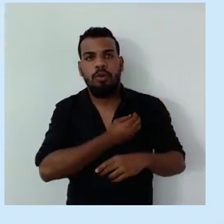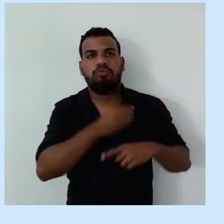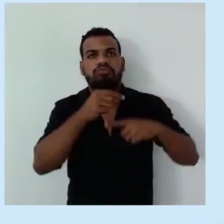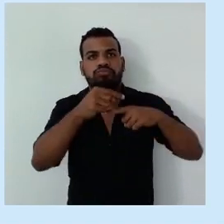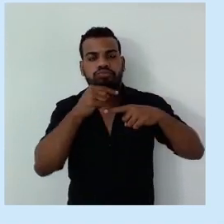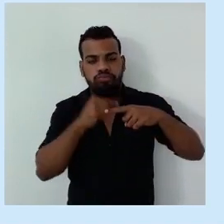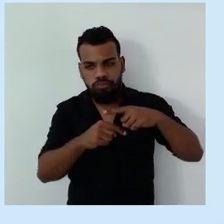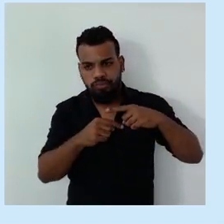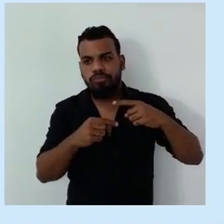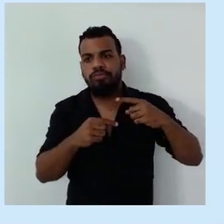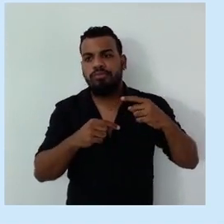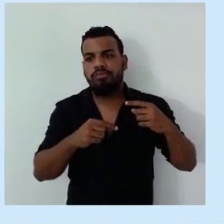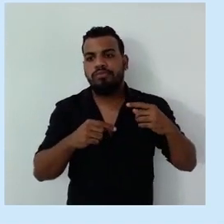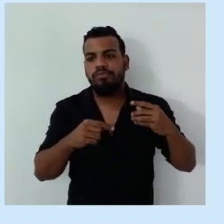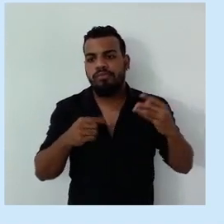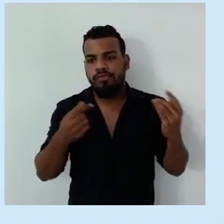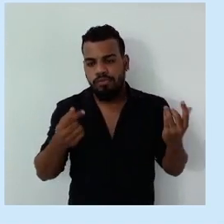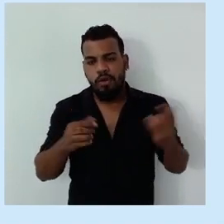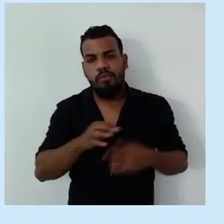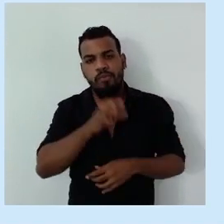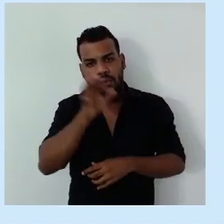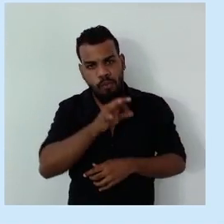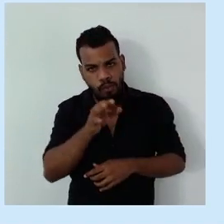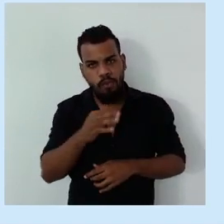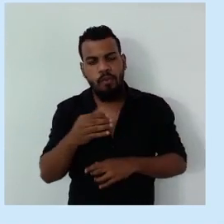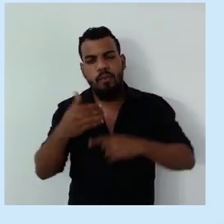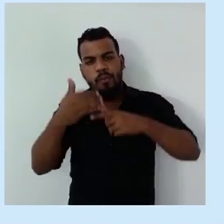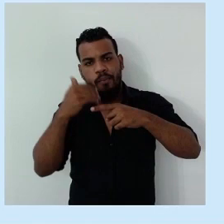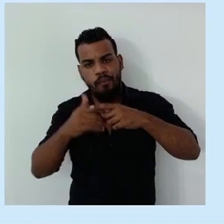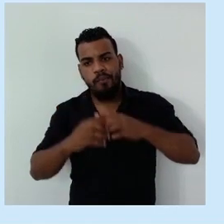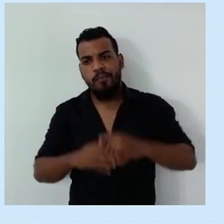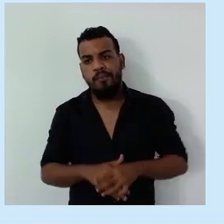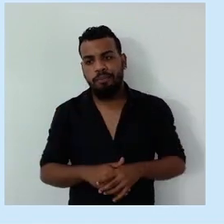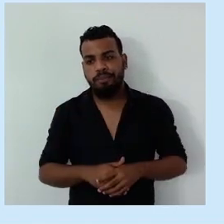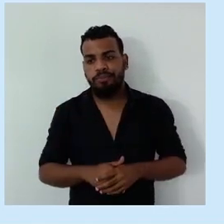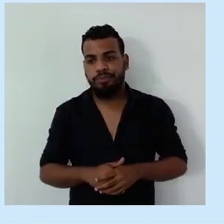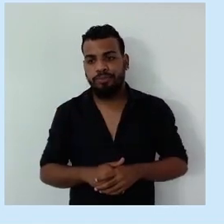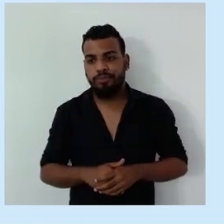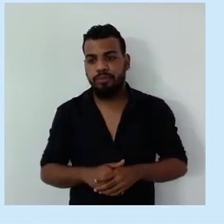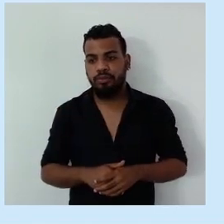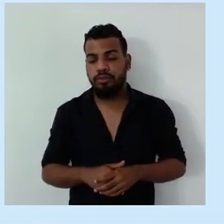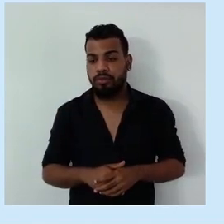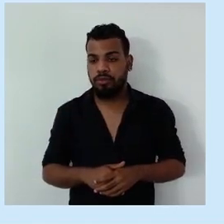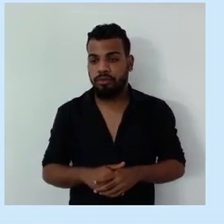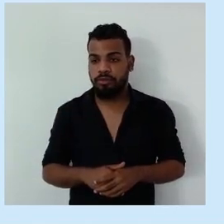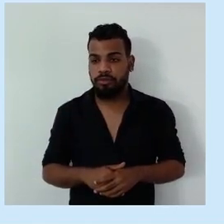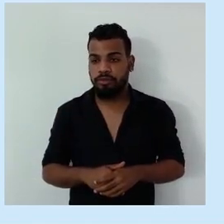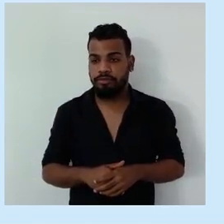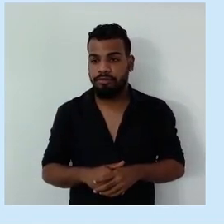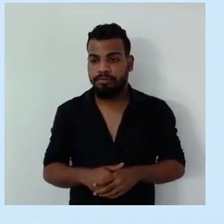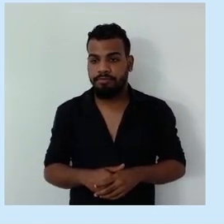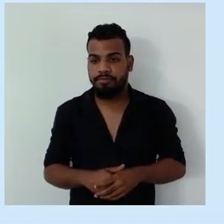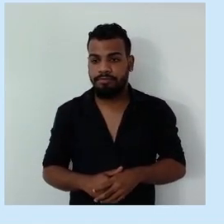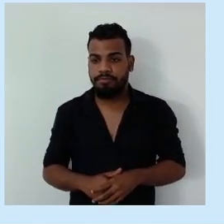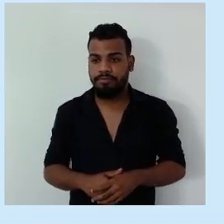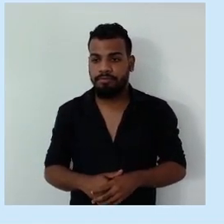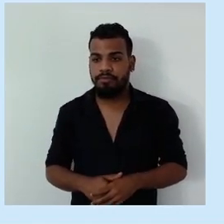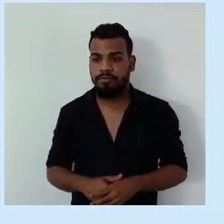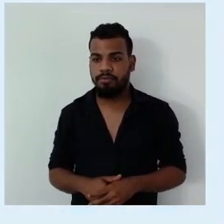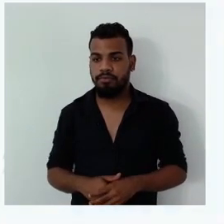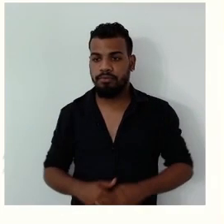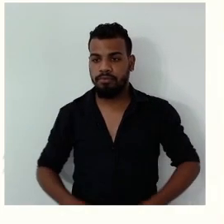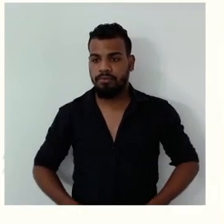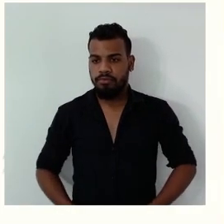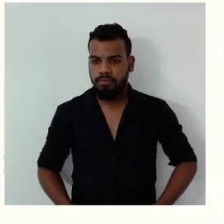valor embaixo de valor, porcentagem embaixo de porcentagem. Beleza? Vamos ver mais um exemplo na tela de vocês.